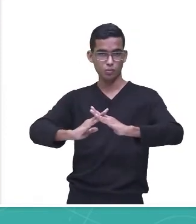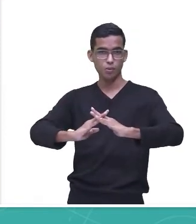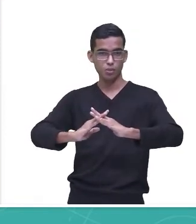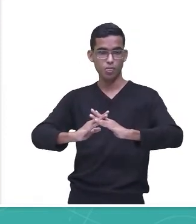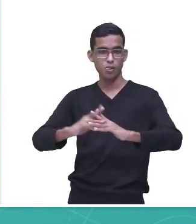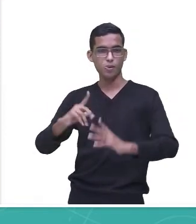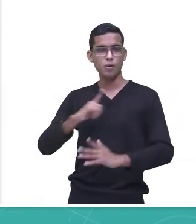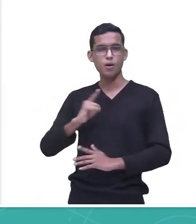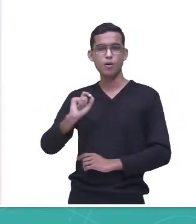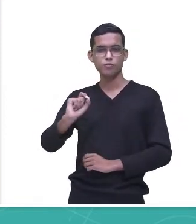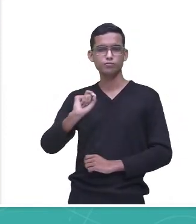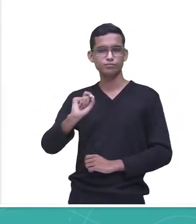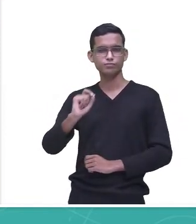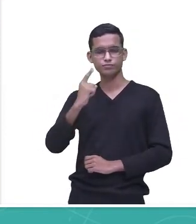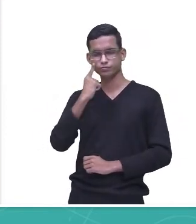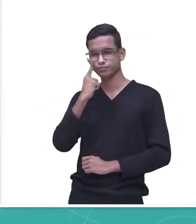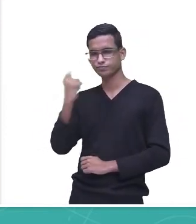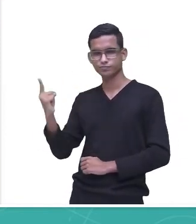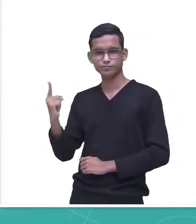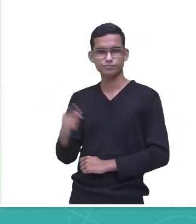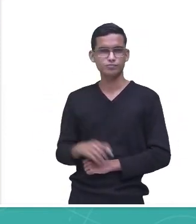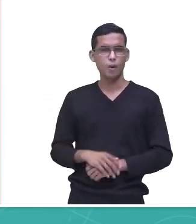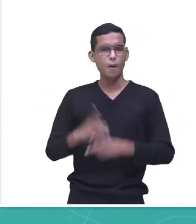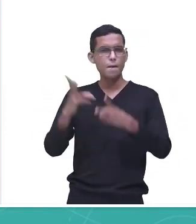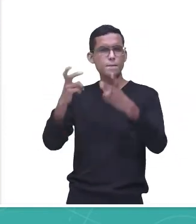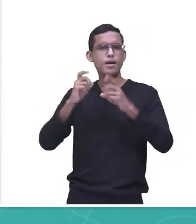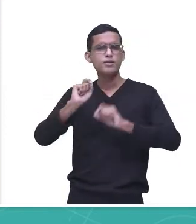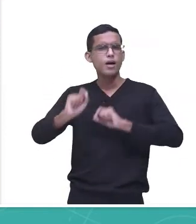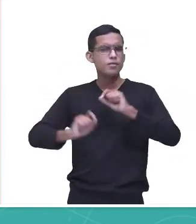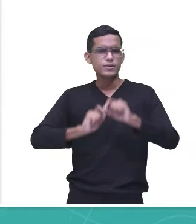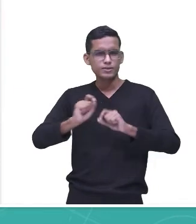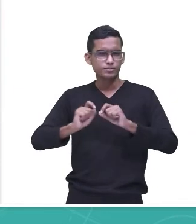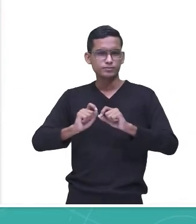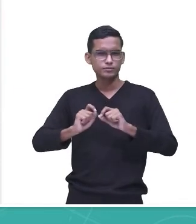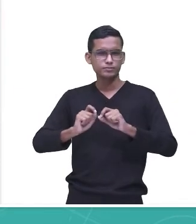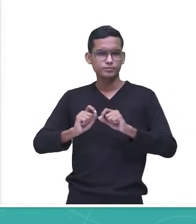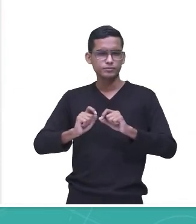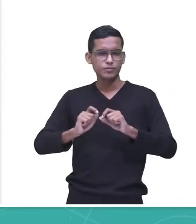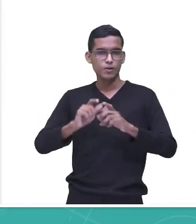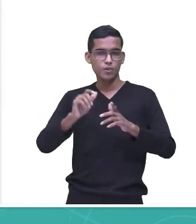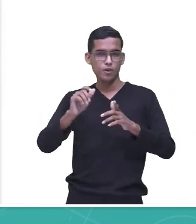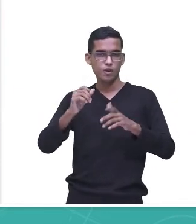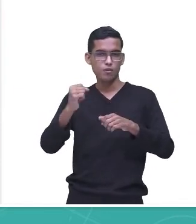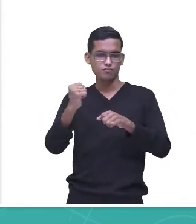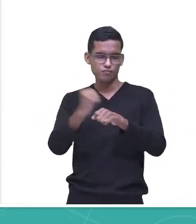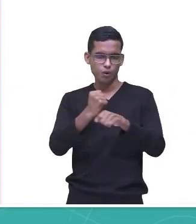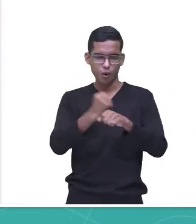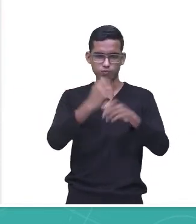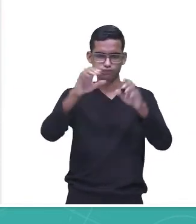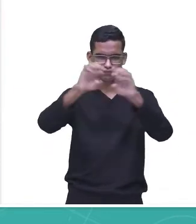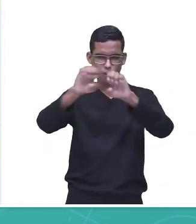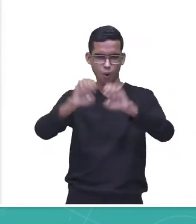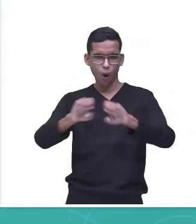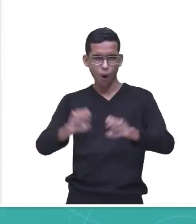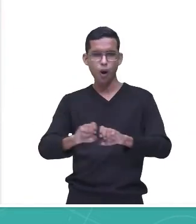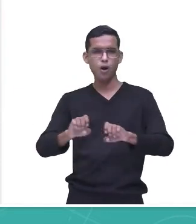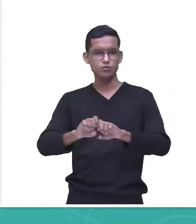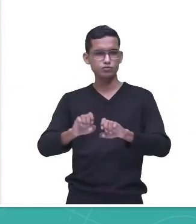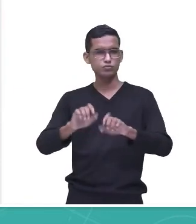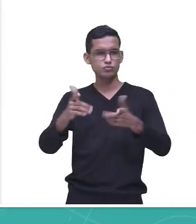que nas esculturas do estilo gótico, as esculturas elas se desprendem mais da